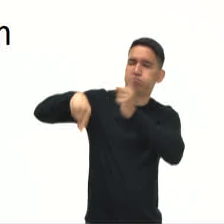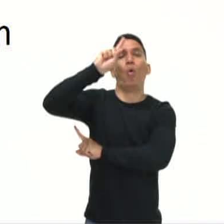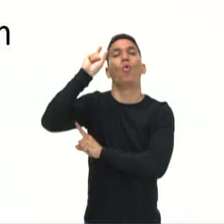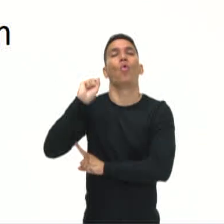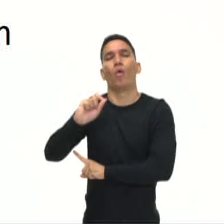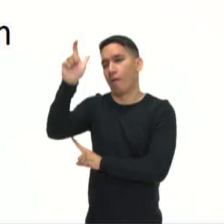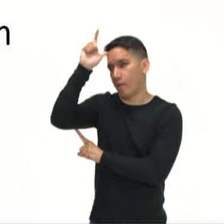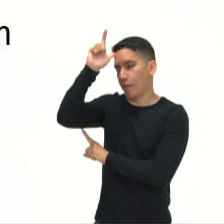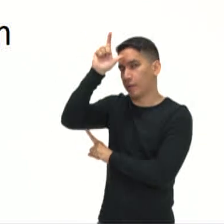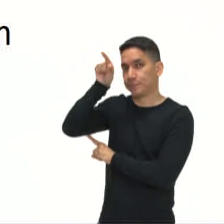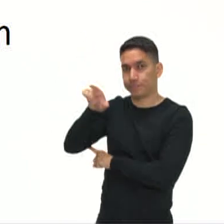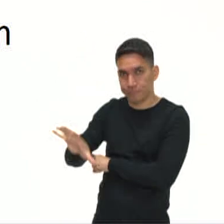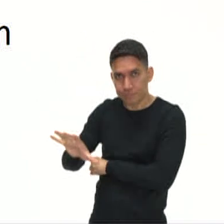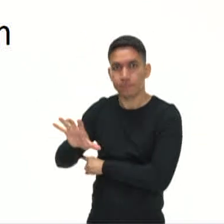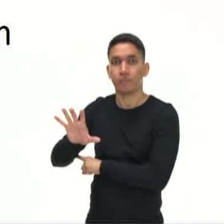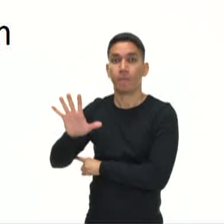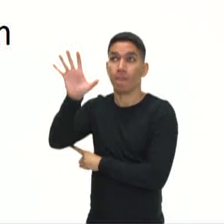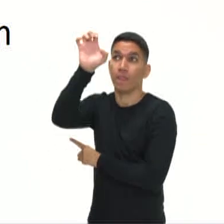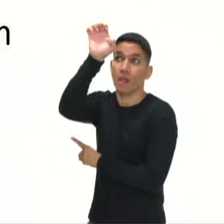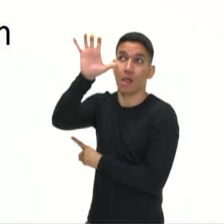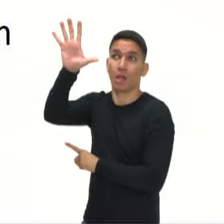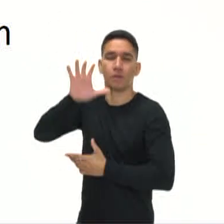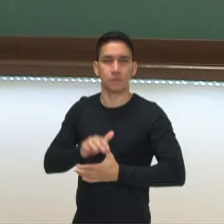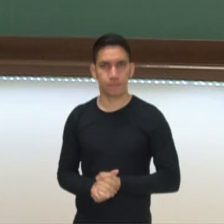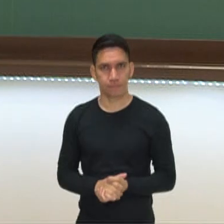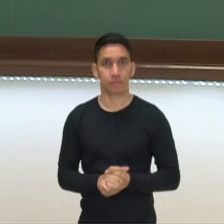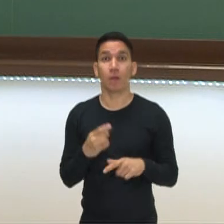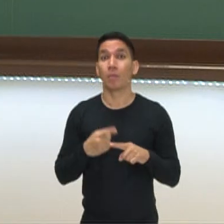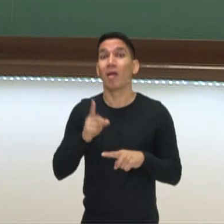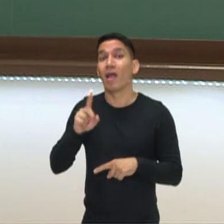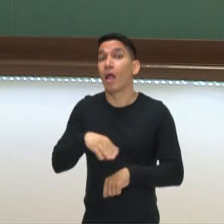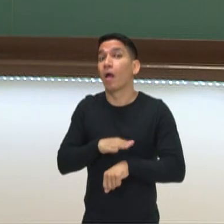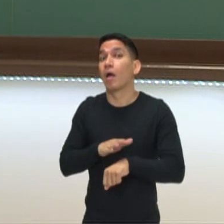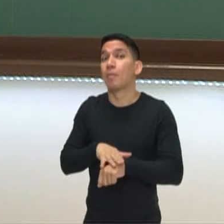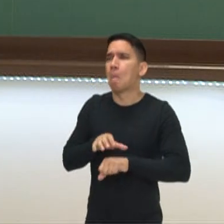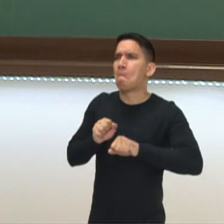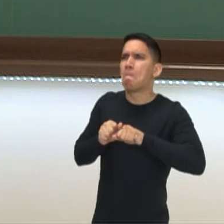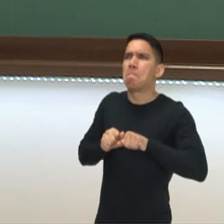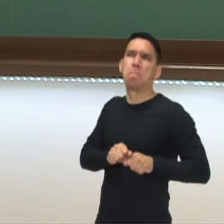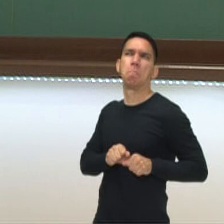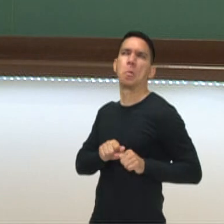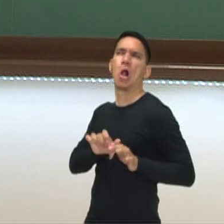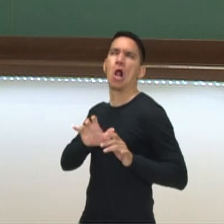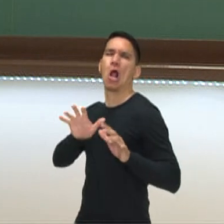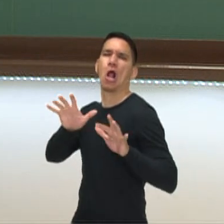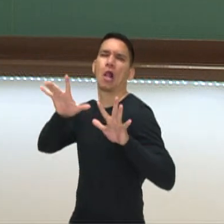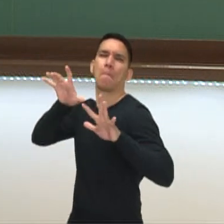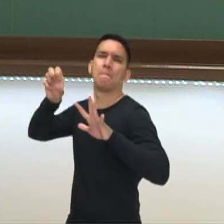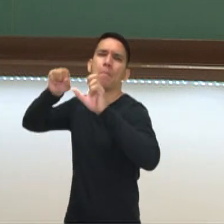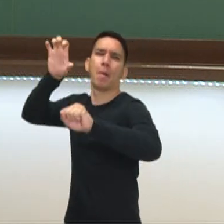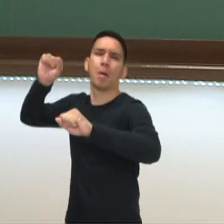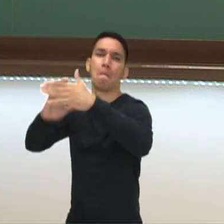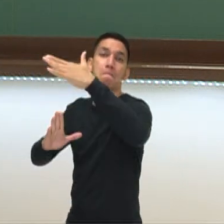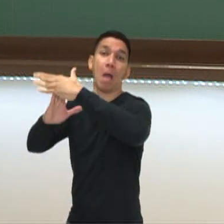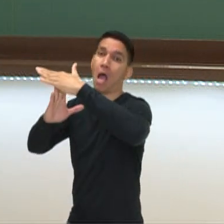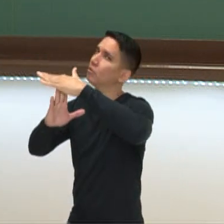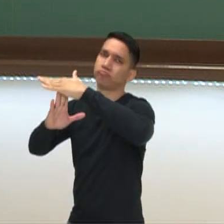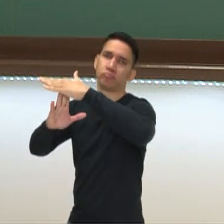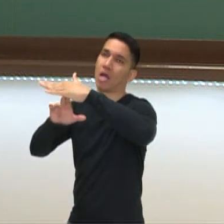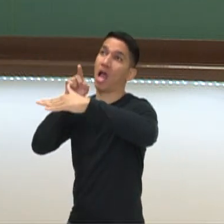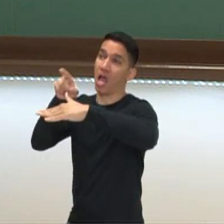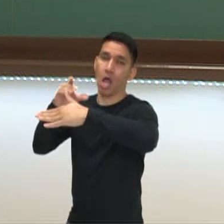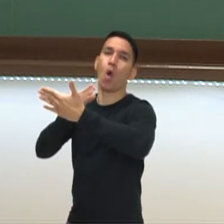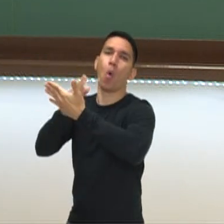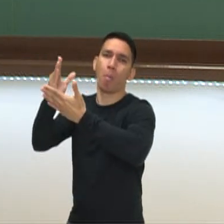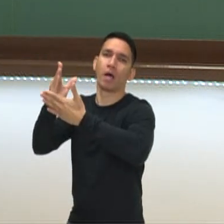da Alemanha na Europa. Porque esse aqui vai ser a expansão máxima que os alemães vão ter. A partir daqui, eles começam uma